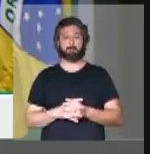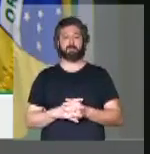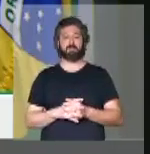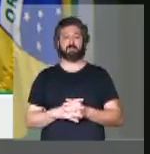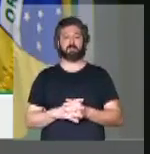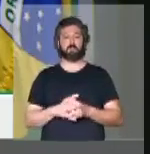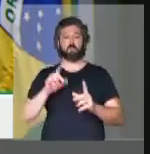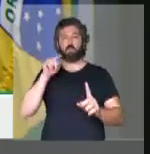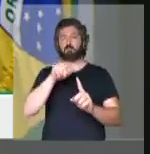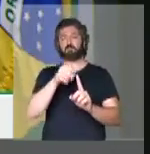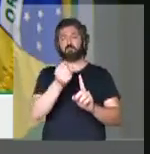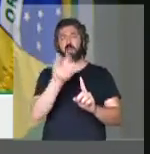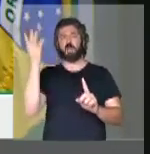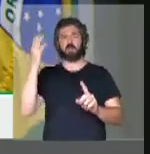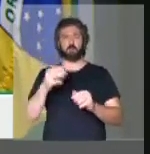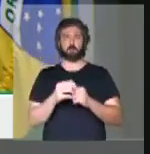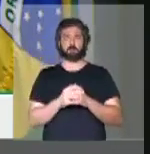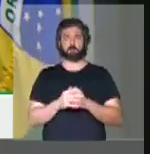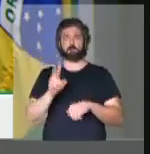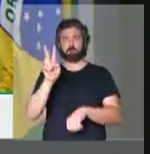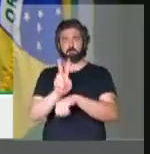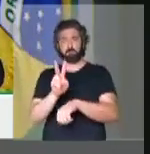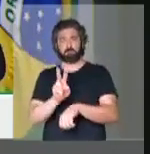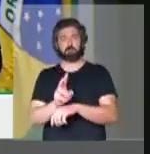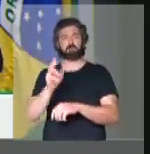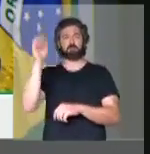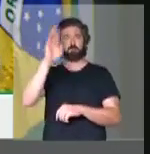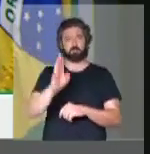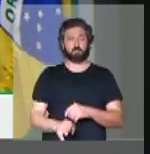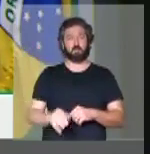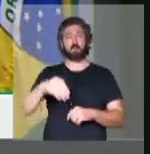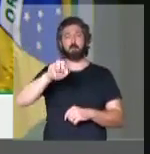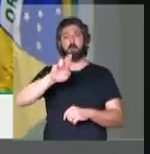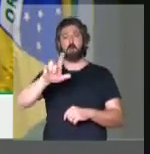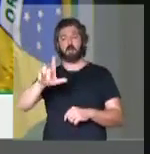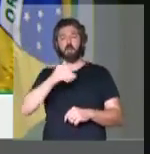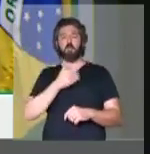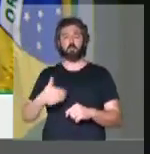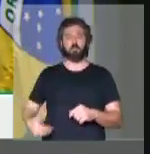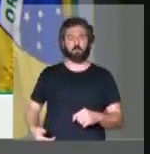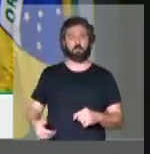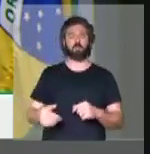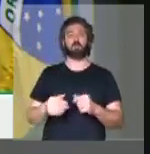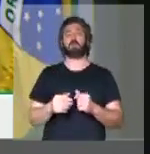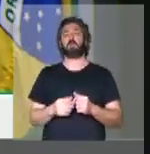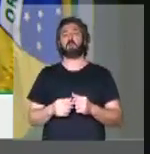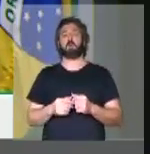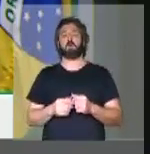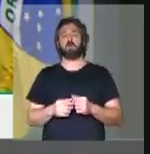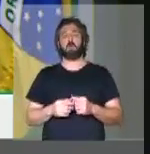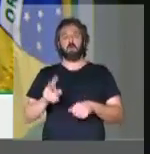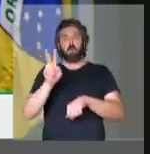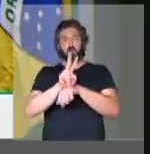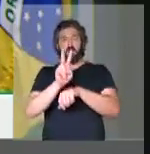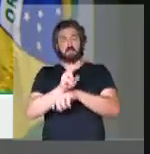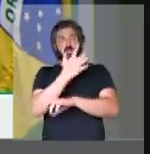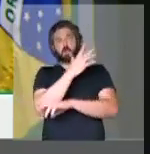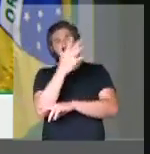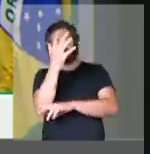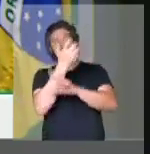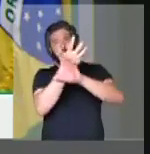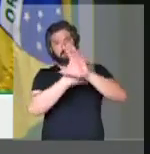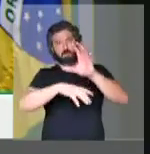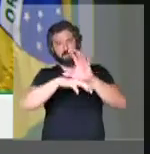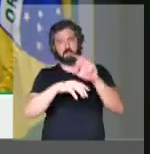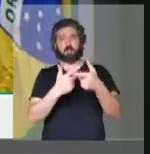objetivos vários, preservação da ordem pública, da moral pública, dos direitos difusos da sociedade, da proteção do meio ambiente. E o doutor